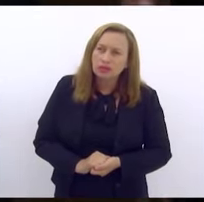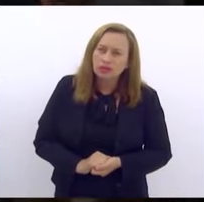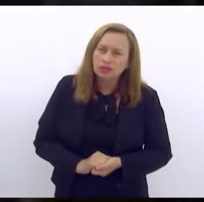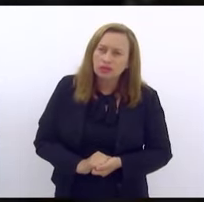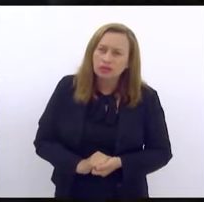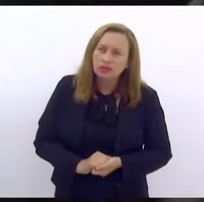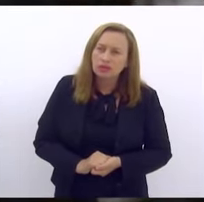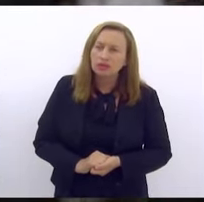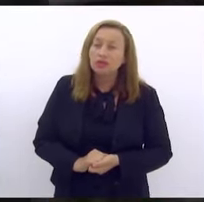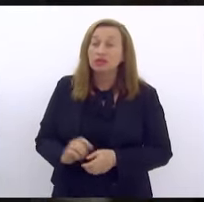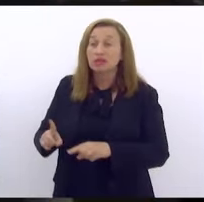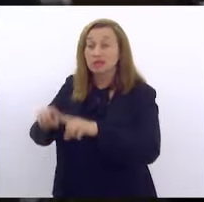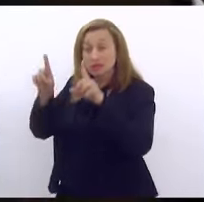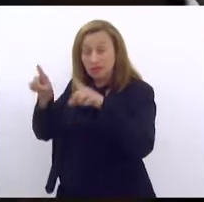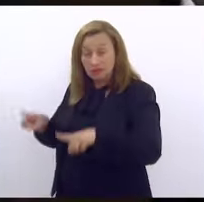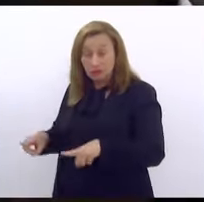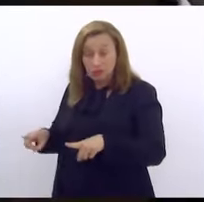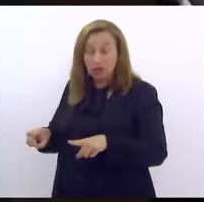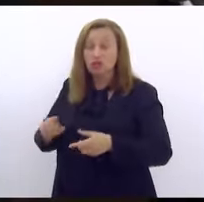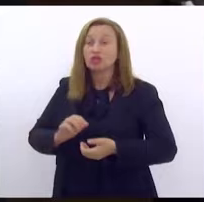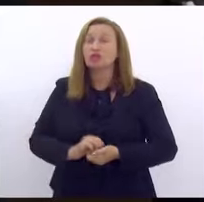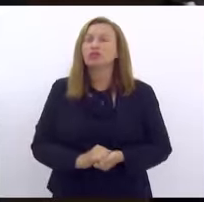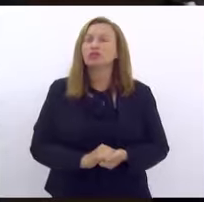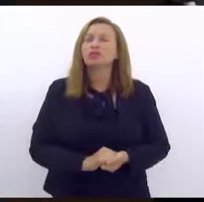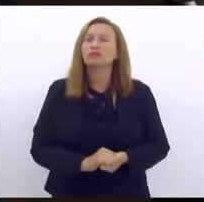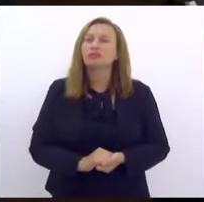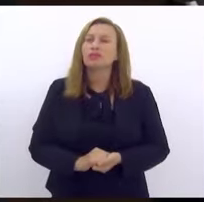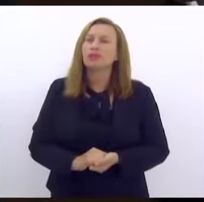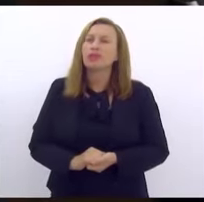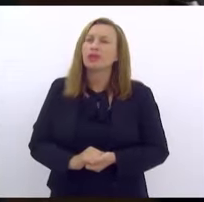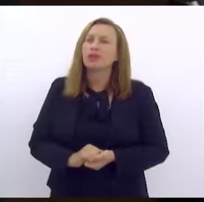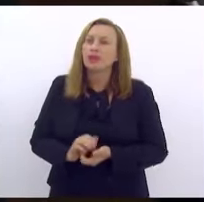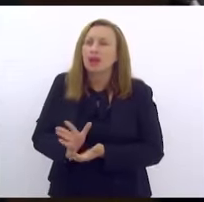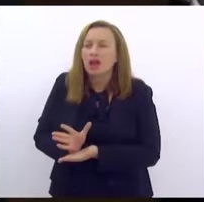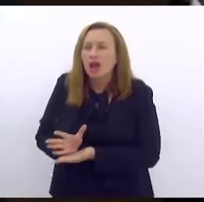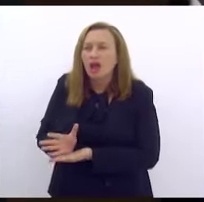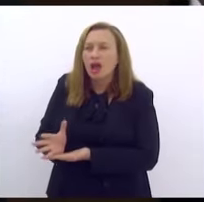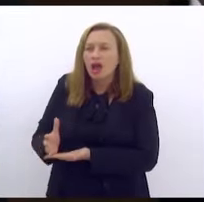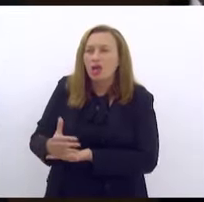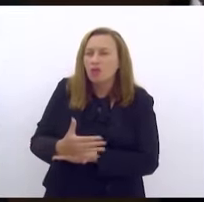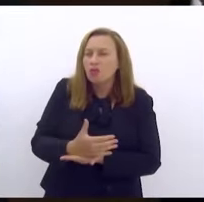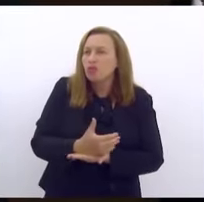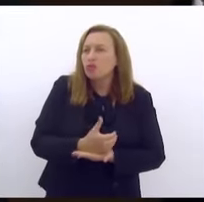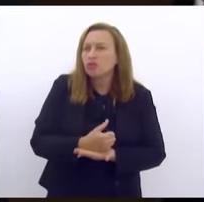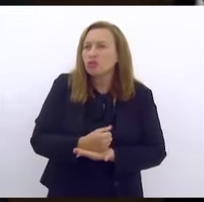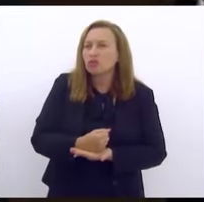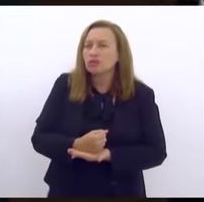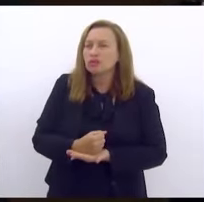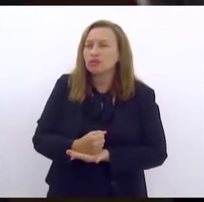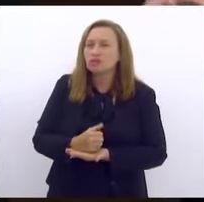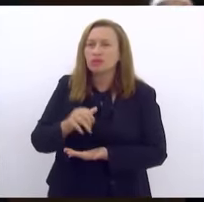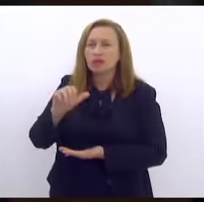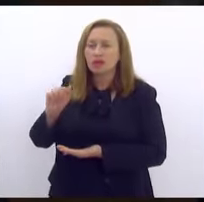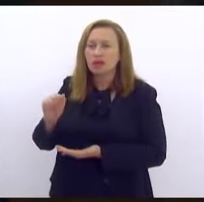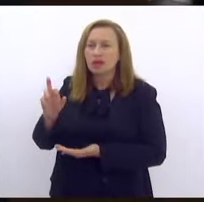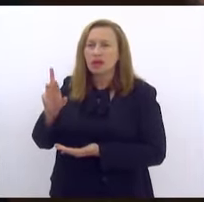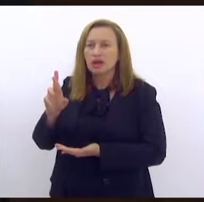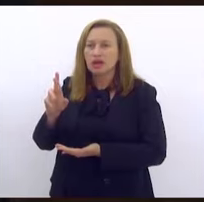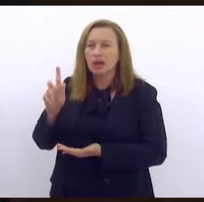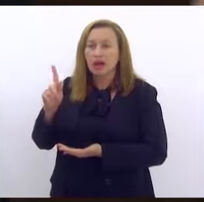situação de servidores e ex-servidores que acumulam irregularmente cargos.